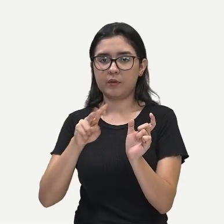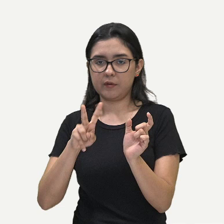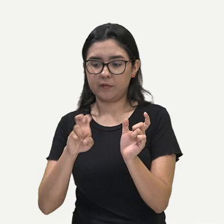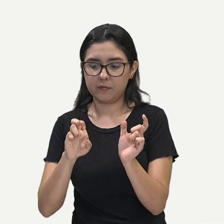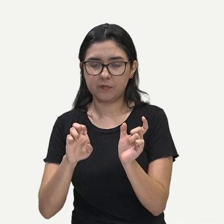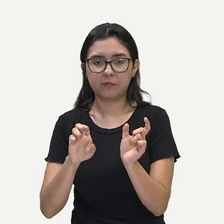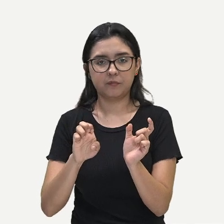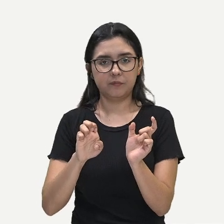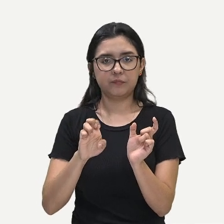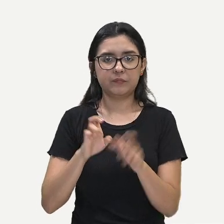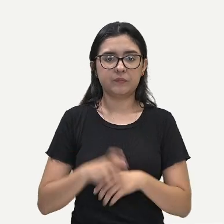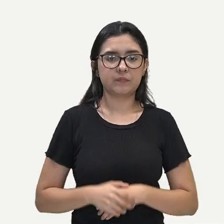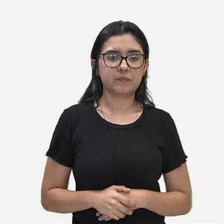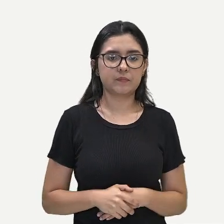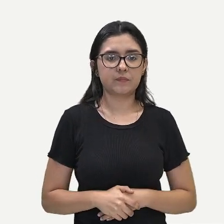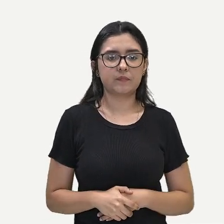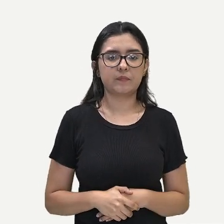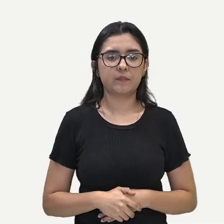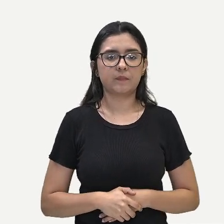16,